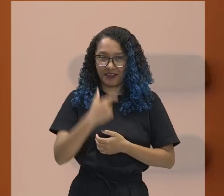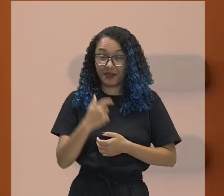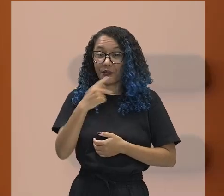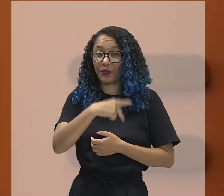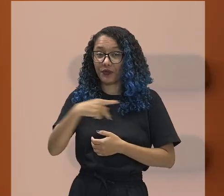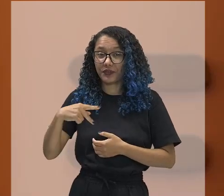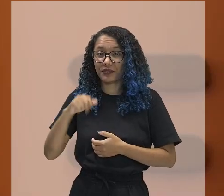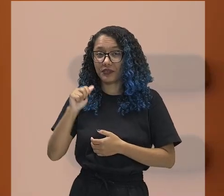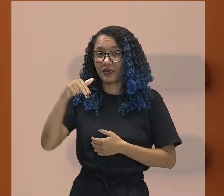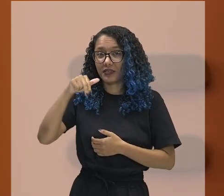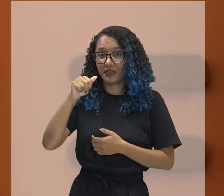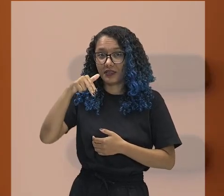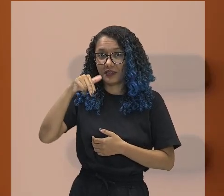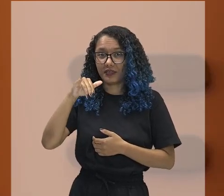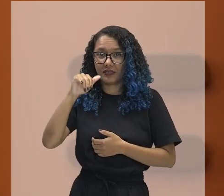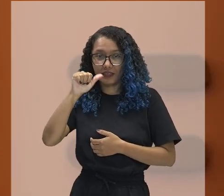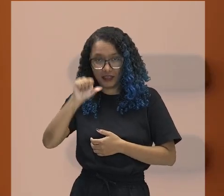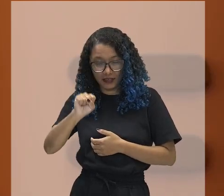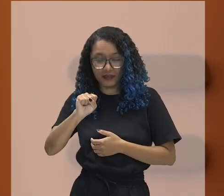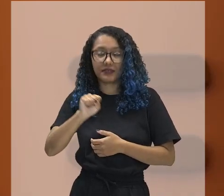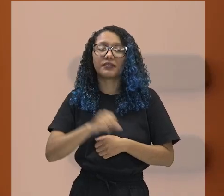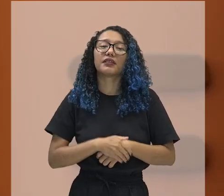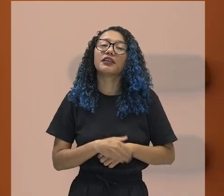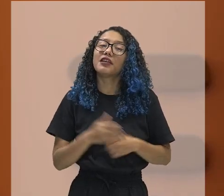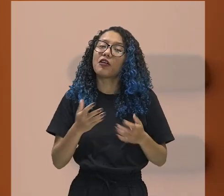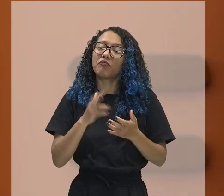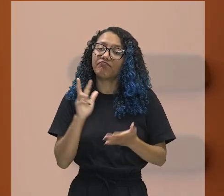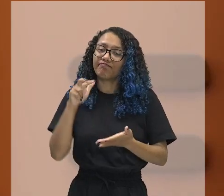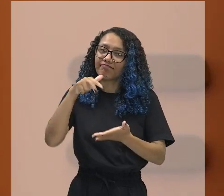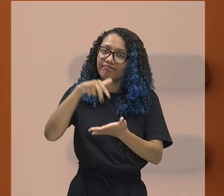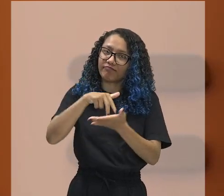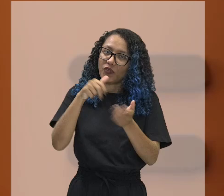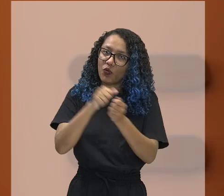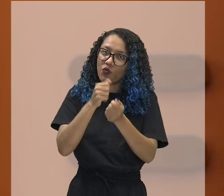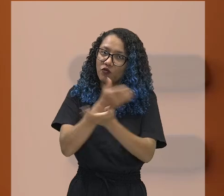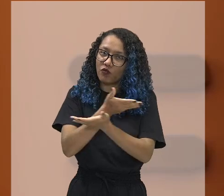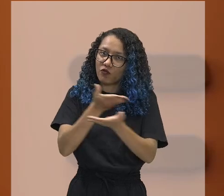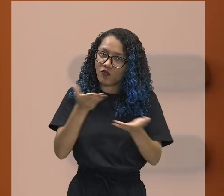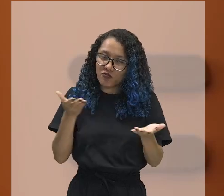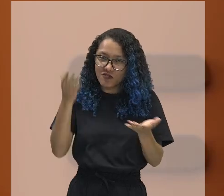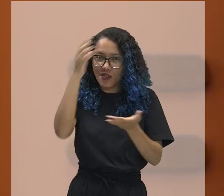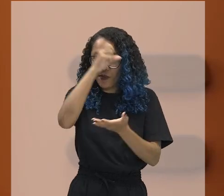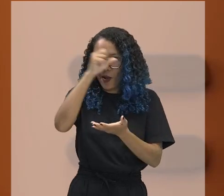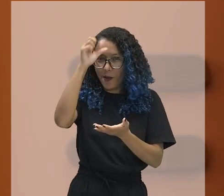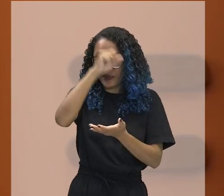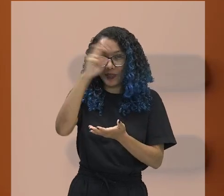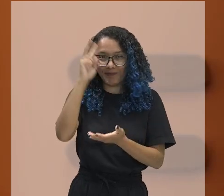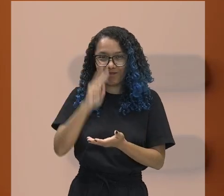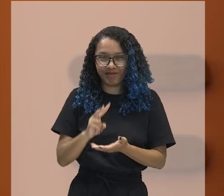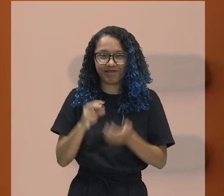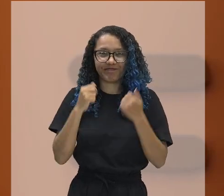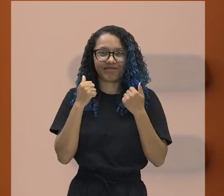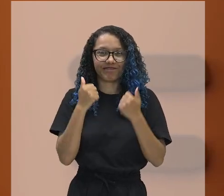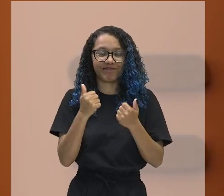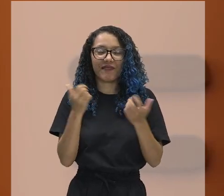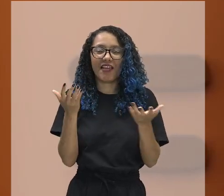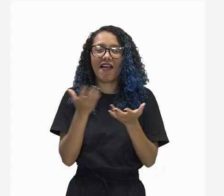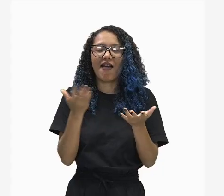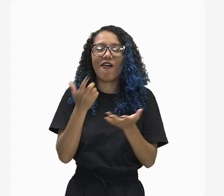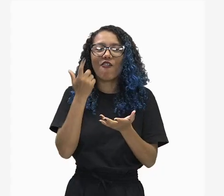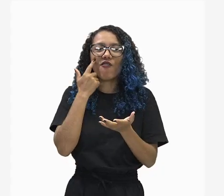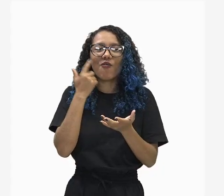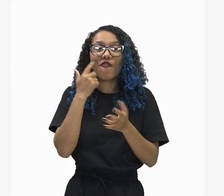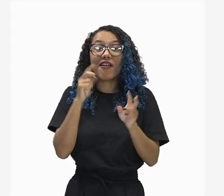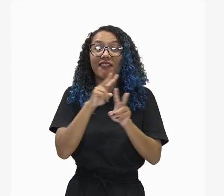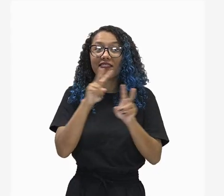professor Ananias Carvalho, serei o seu anfitrião nessa nossa viagem magnífica pelo conhecimento da história. Vamos então a ela,